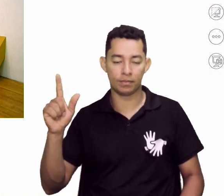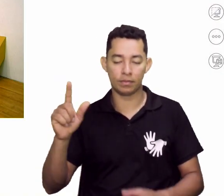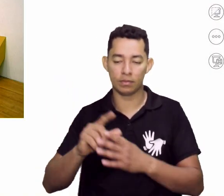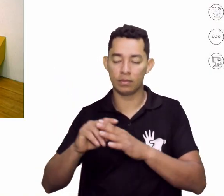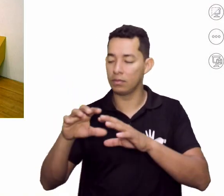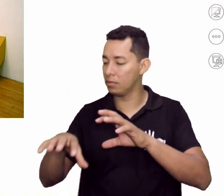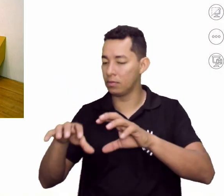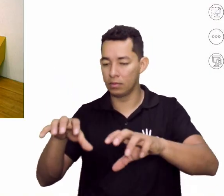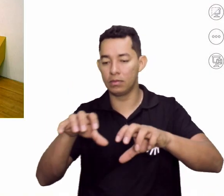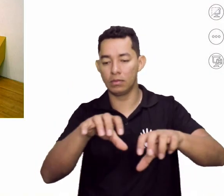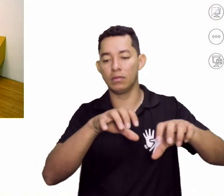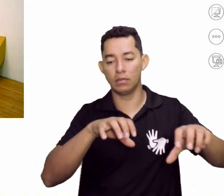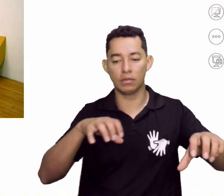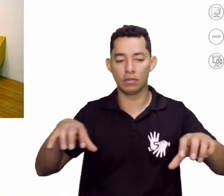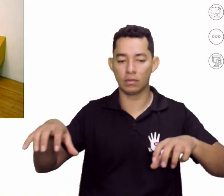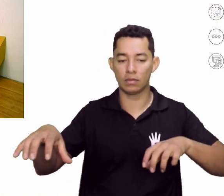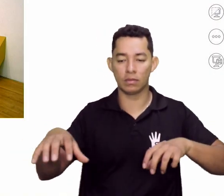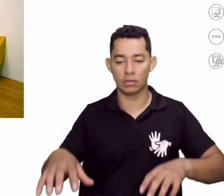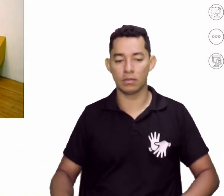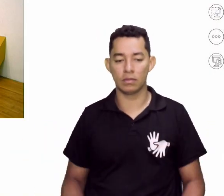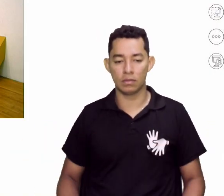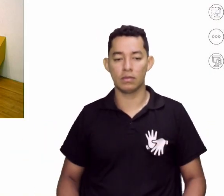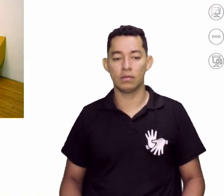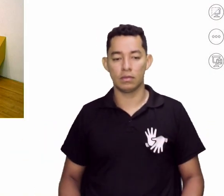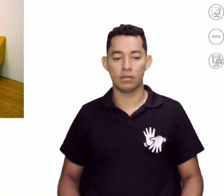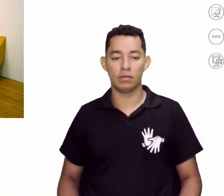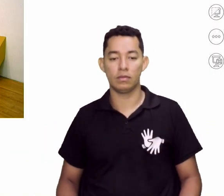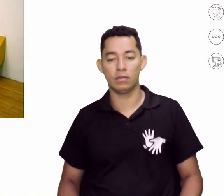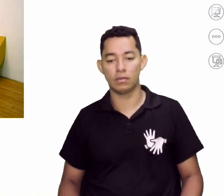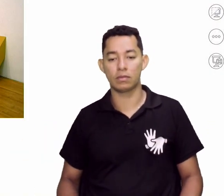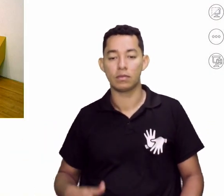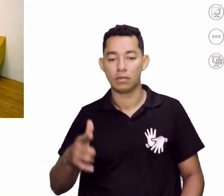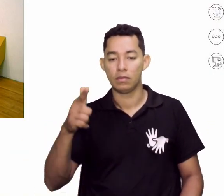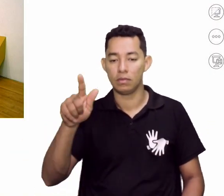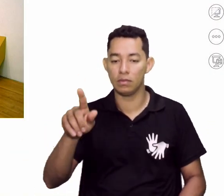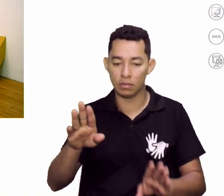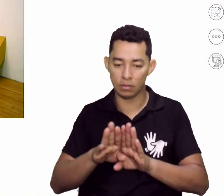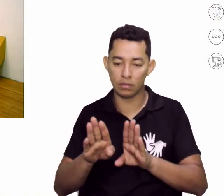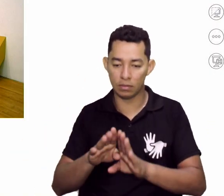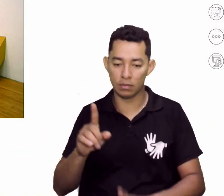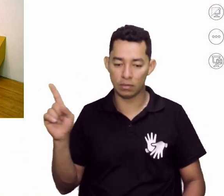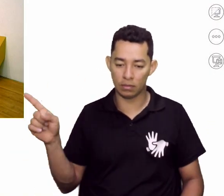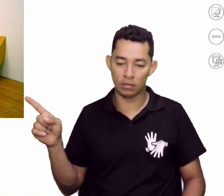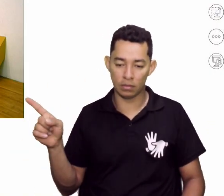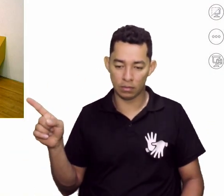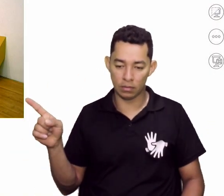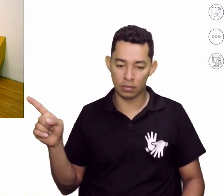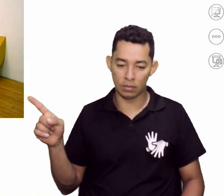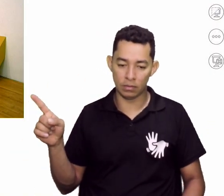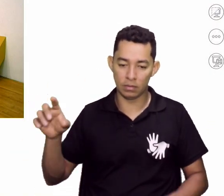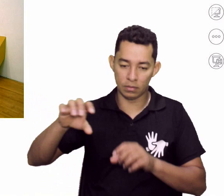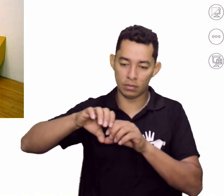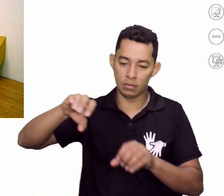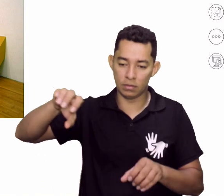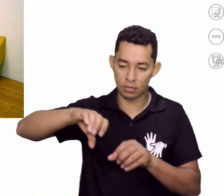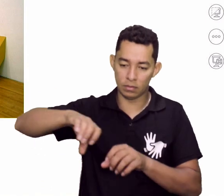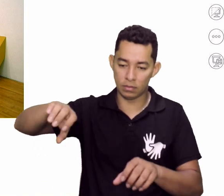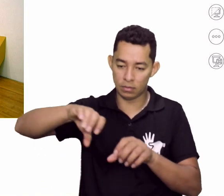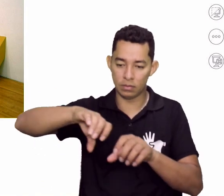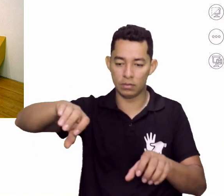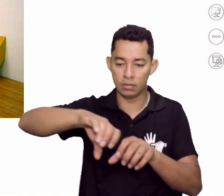areias e potes, né? Outra instalação minimalista aqui do Ralph Werner.